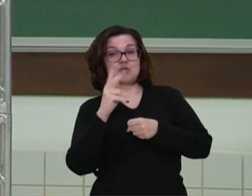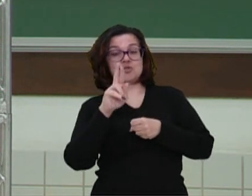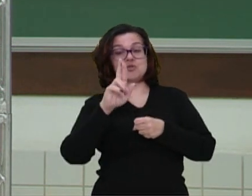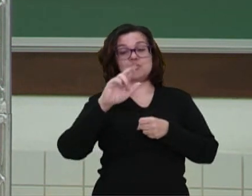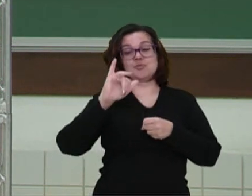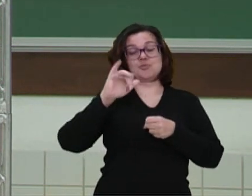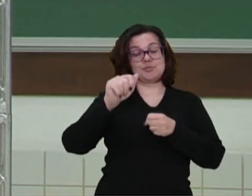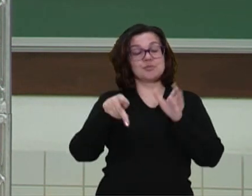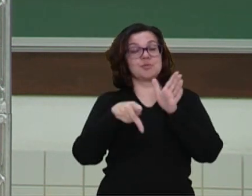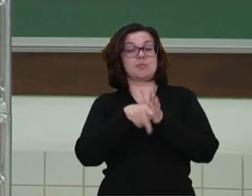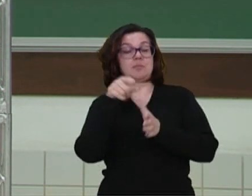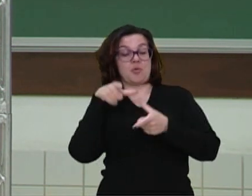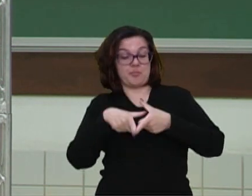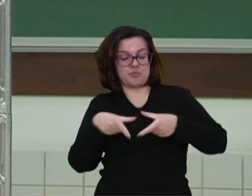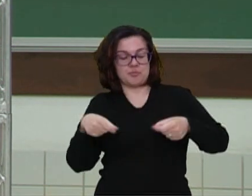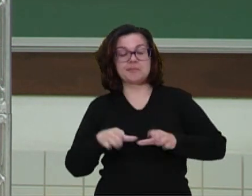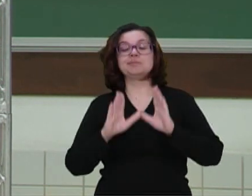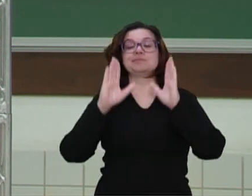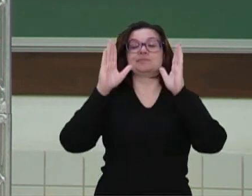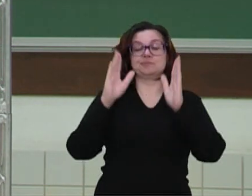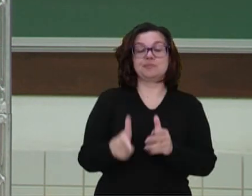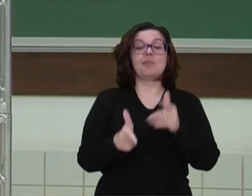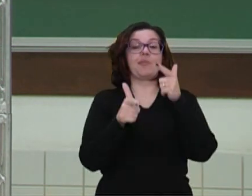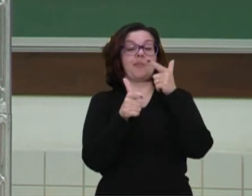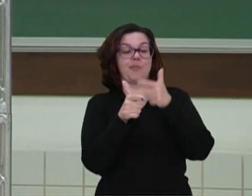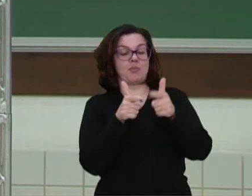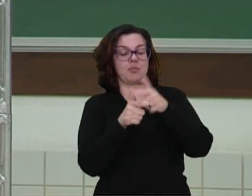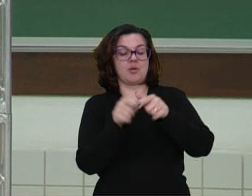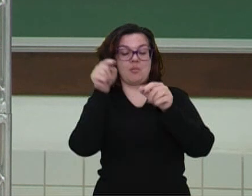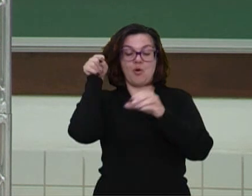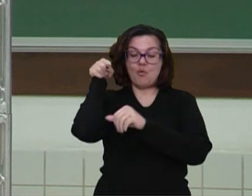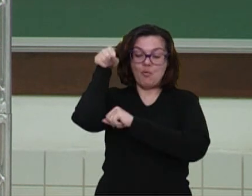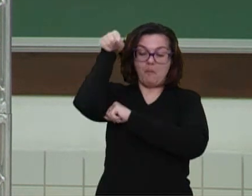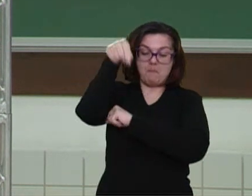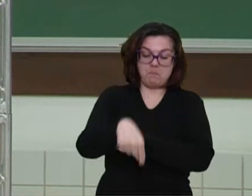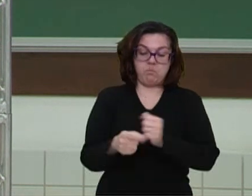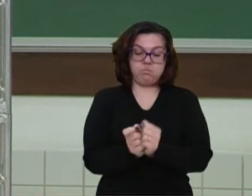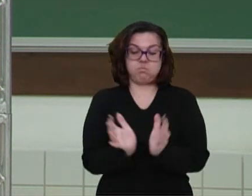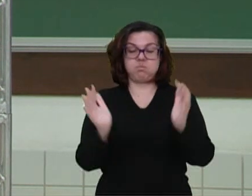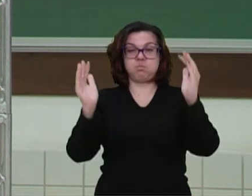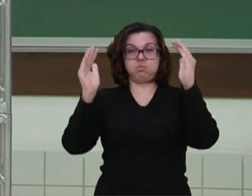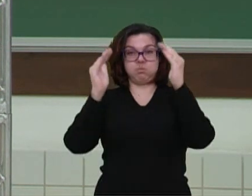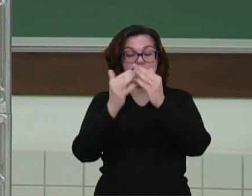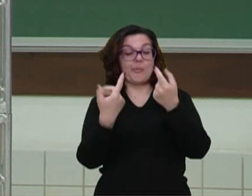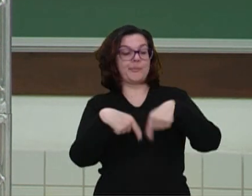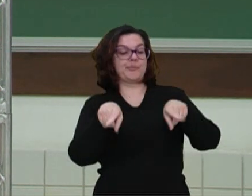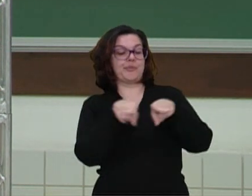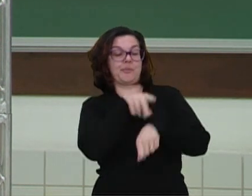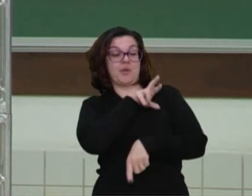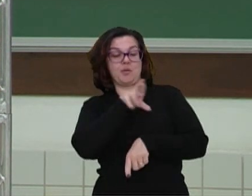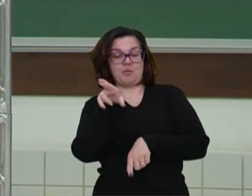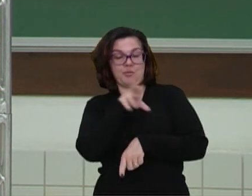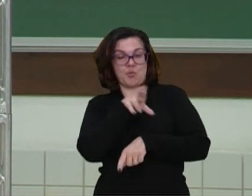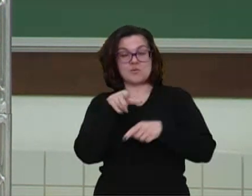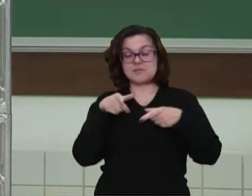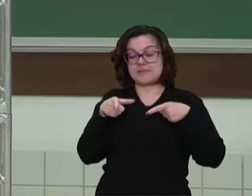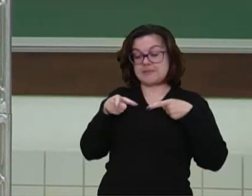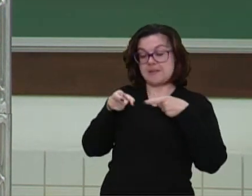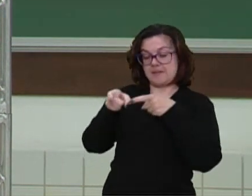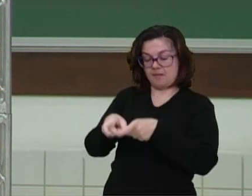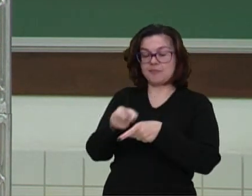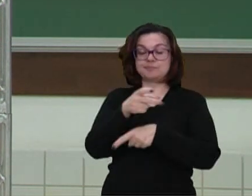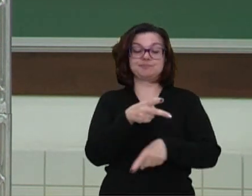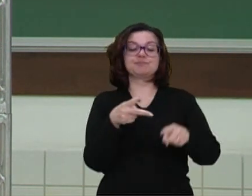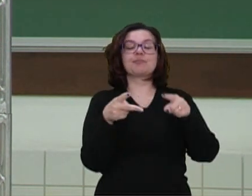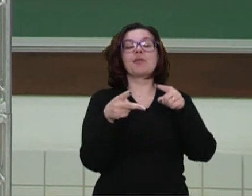japoneses. Então, os japoneses já sofreram um ataque nuclear, a declaração de guerra da poderosa União Soviética e a segunda